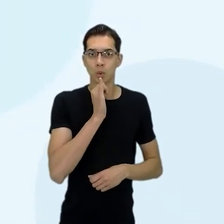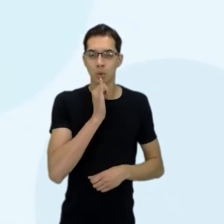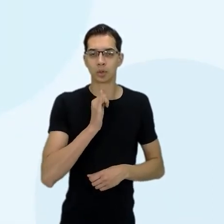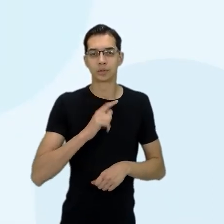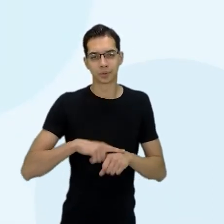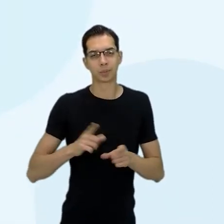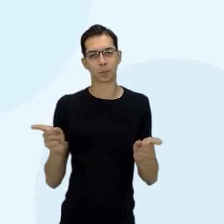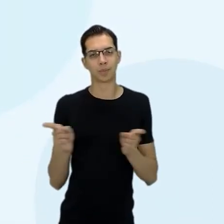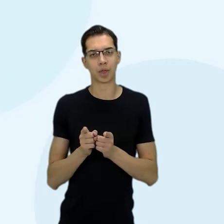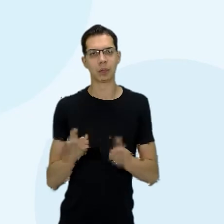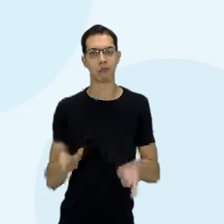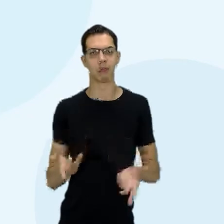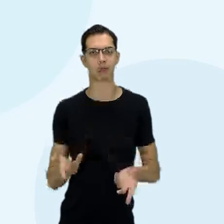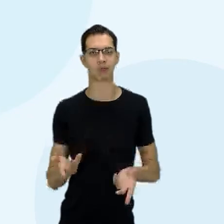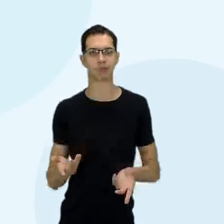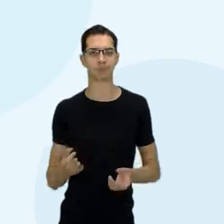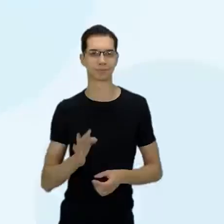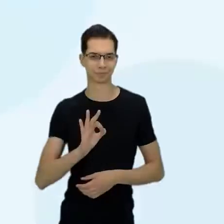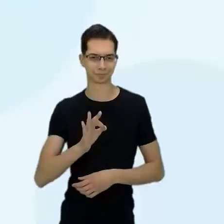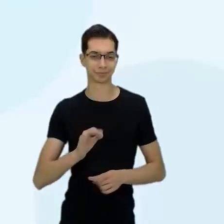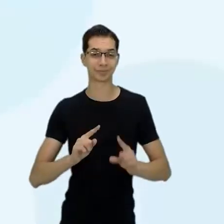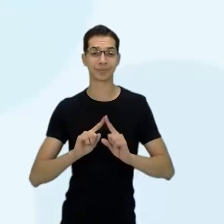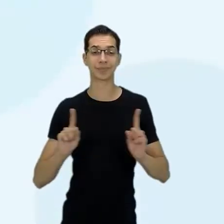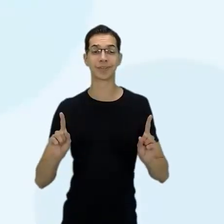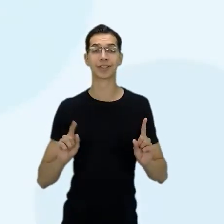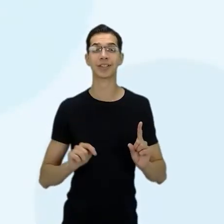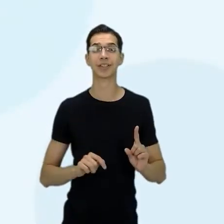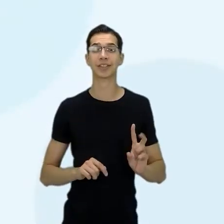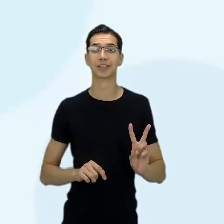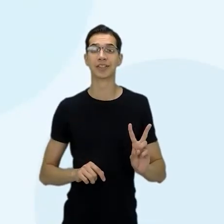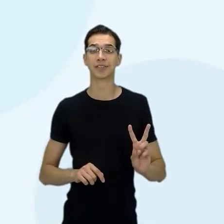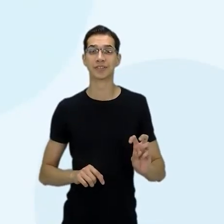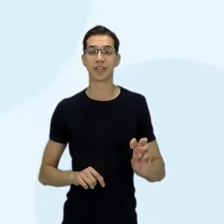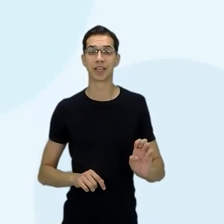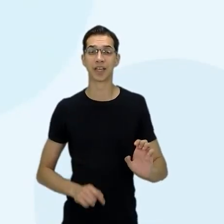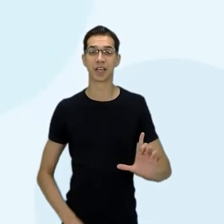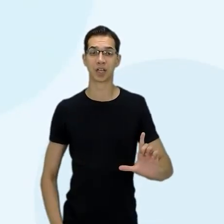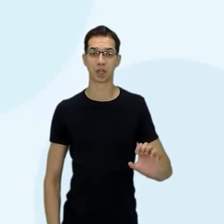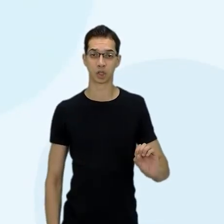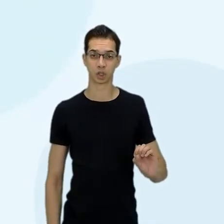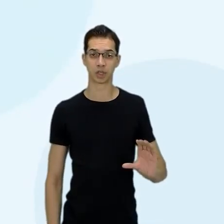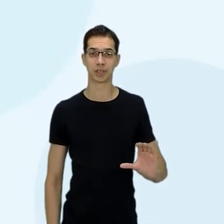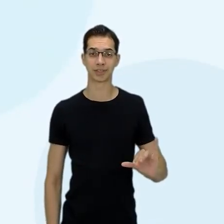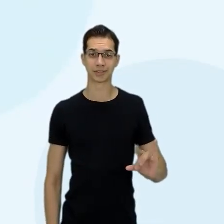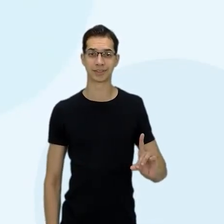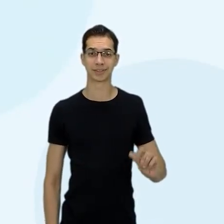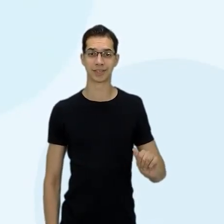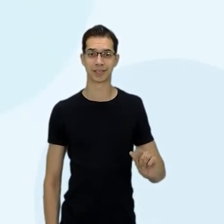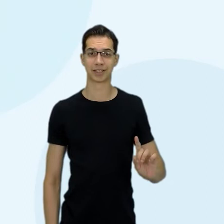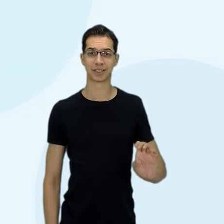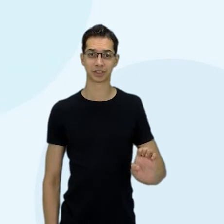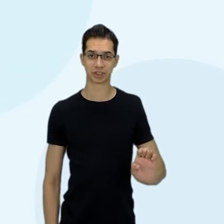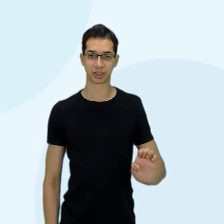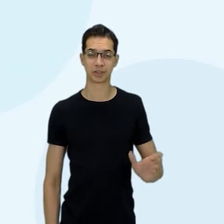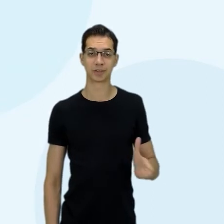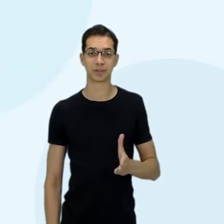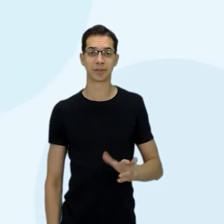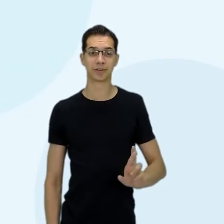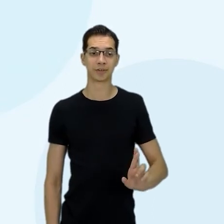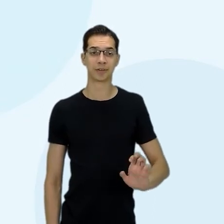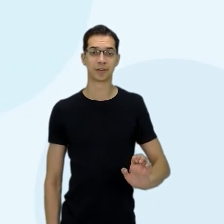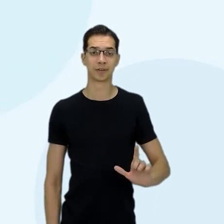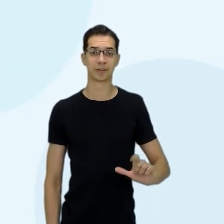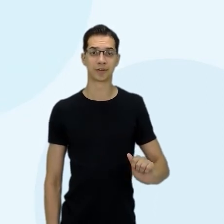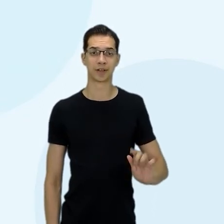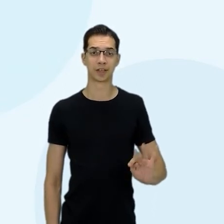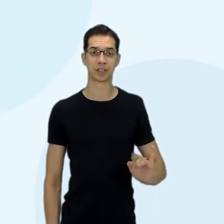menor. O que não acontece é a velocidade relativa, né? Então, quando a pessoa está andando na mesma direção do trem, as